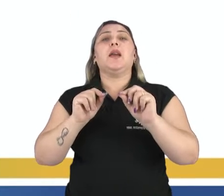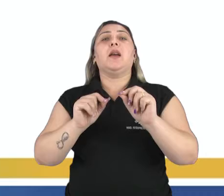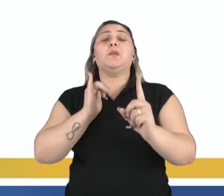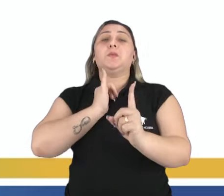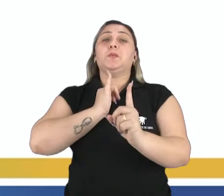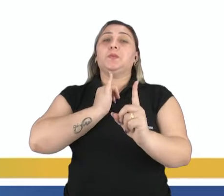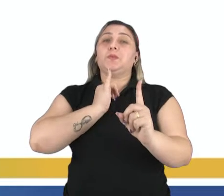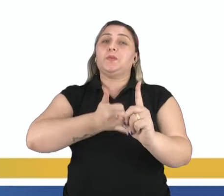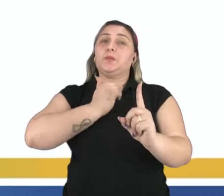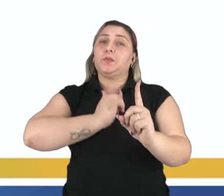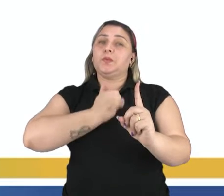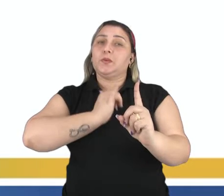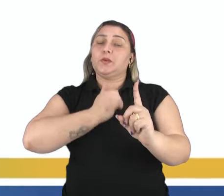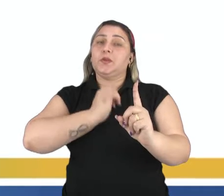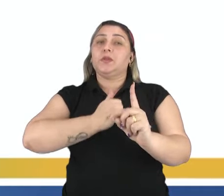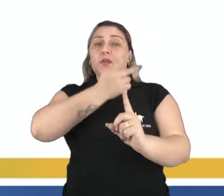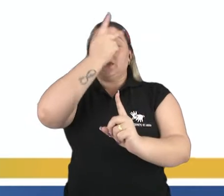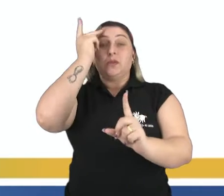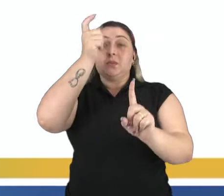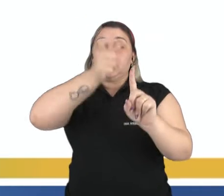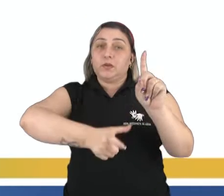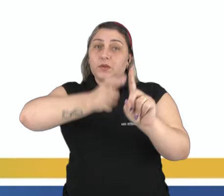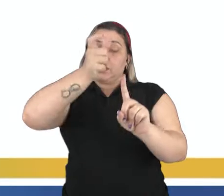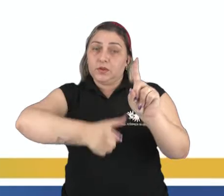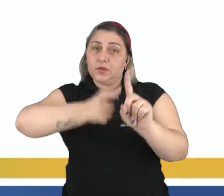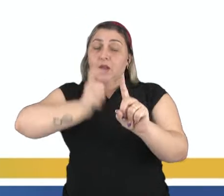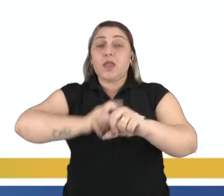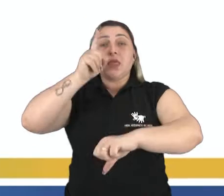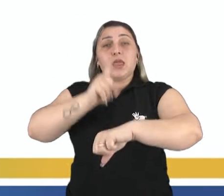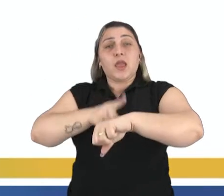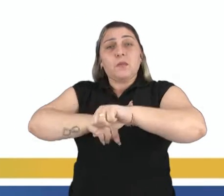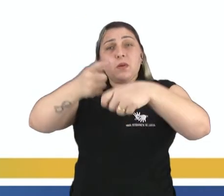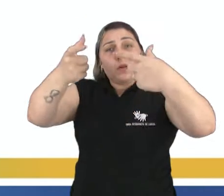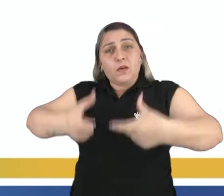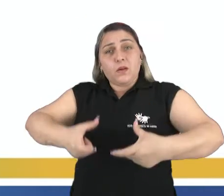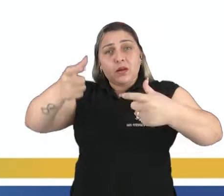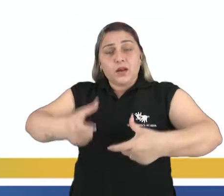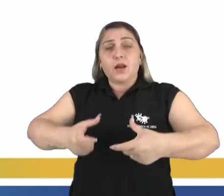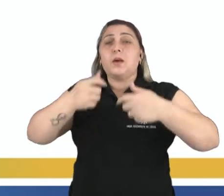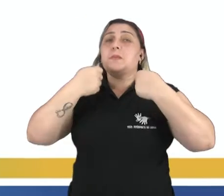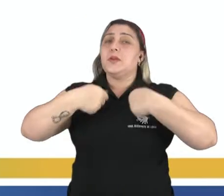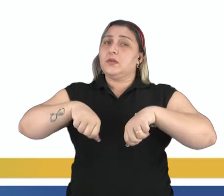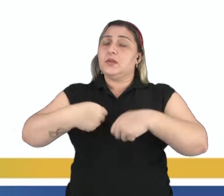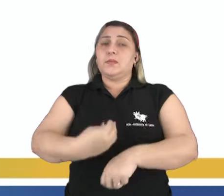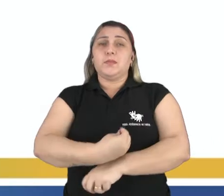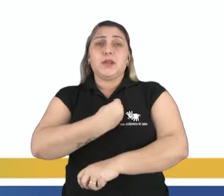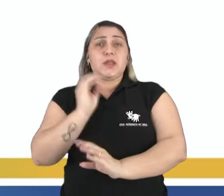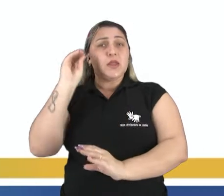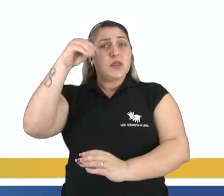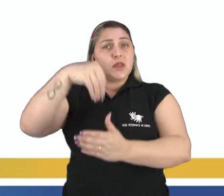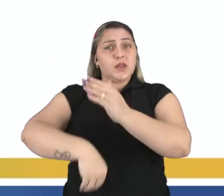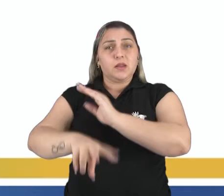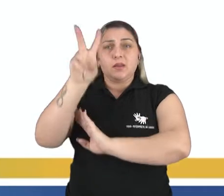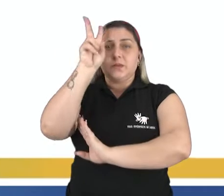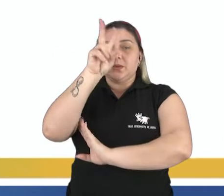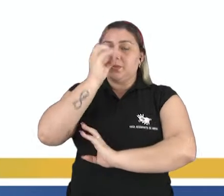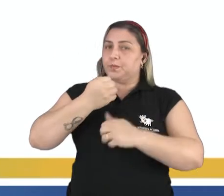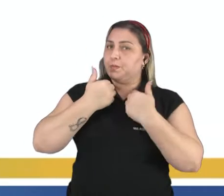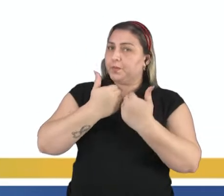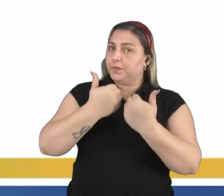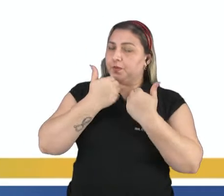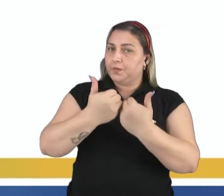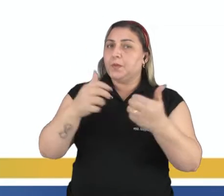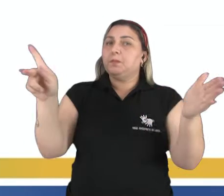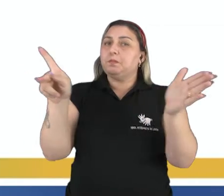ou a narradora, os personagens, enredo, tempo e espaço estejam presentes ali dentro da história, tá bom? Isso